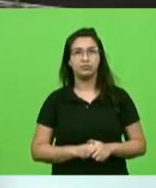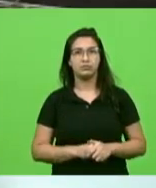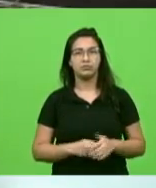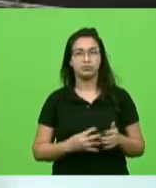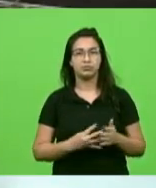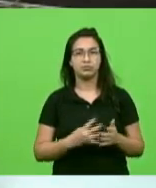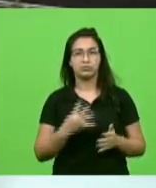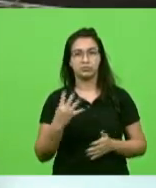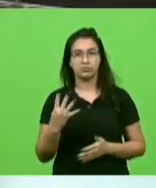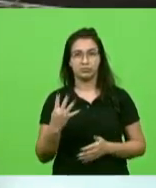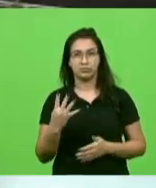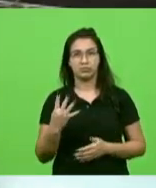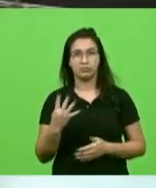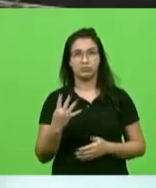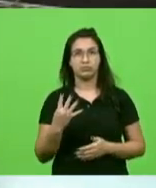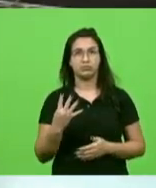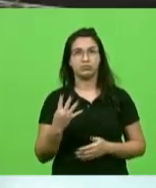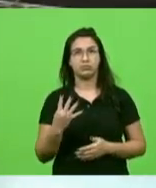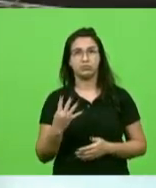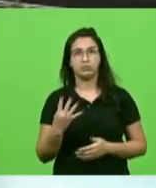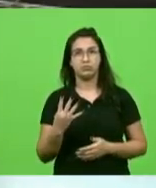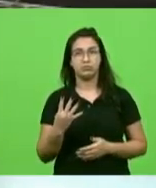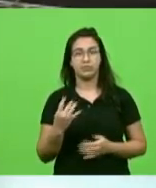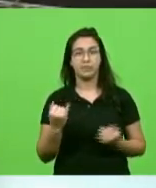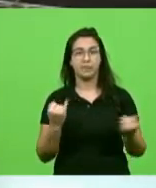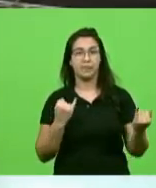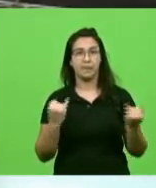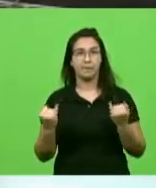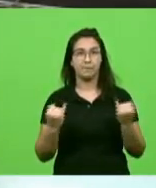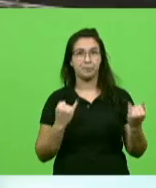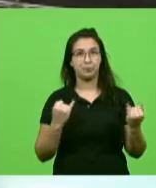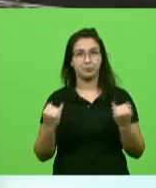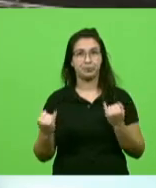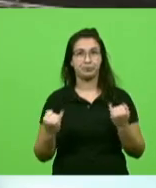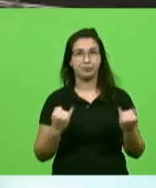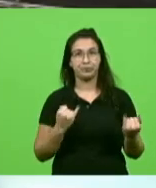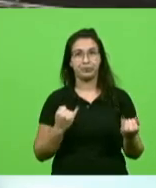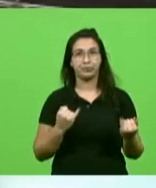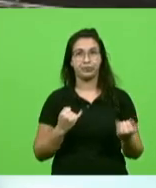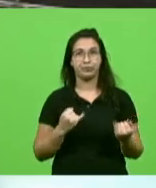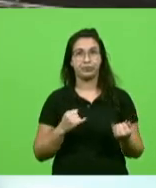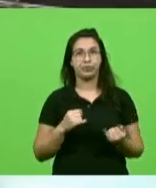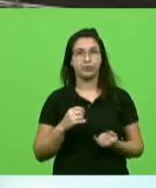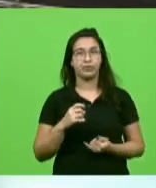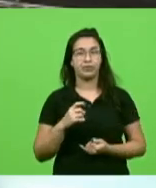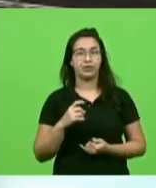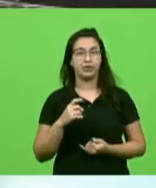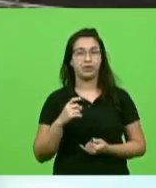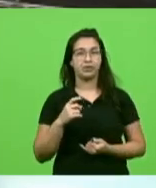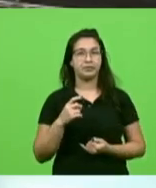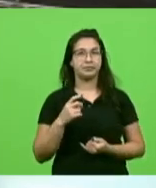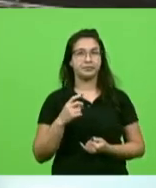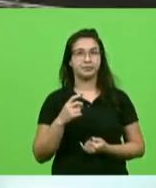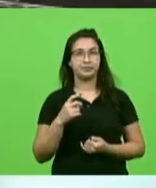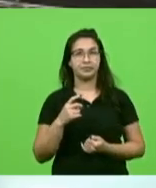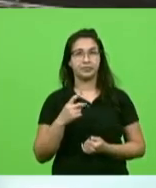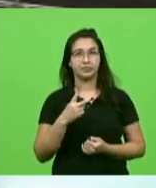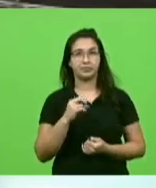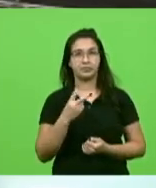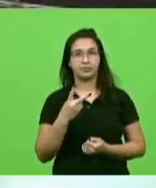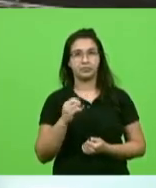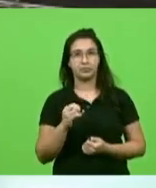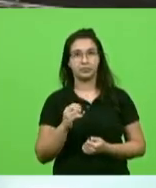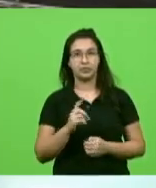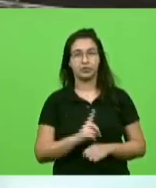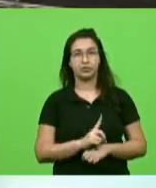e quatro fatos sobre superveniente da informação DG nº 54/2018 da